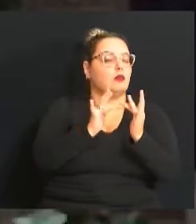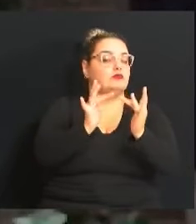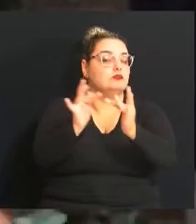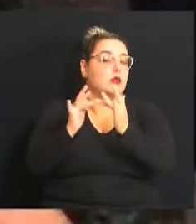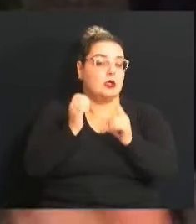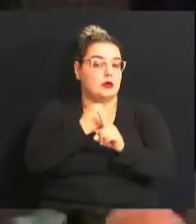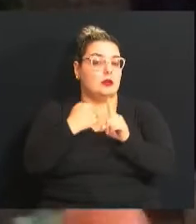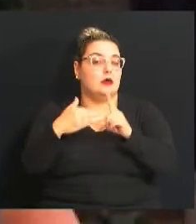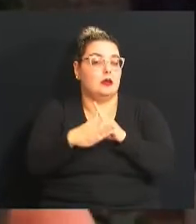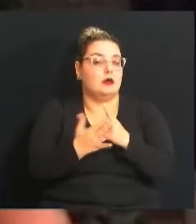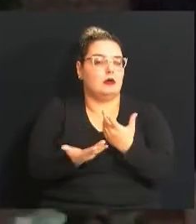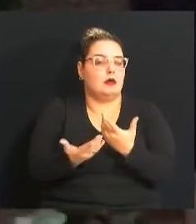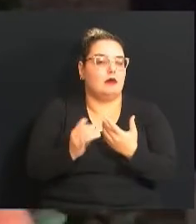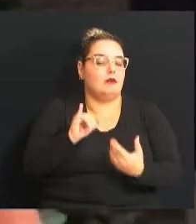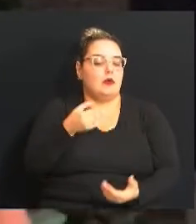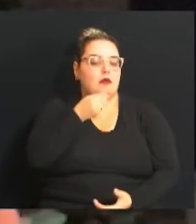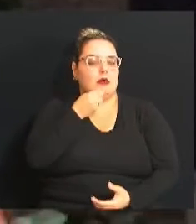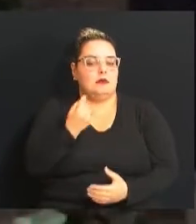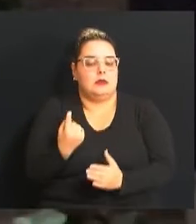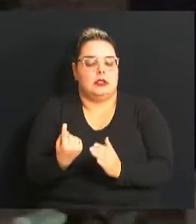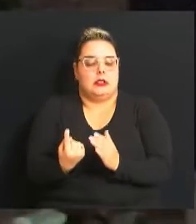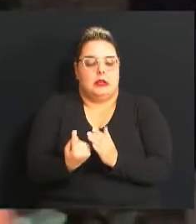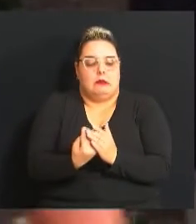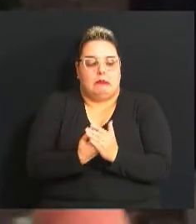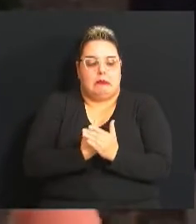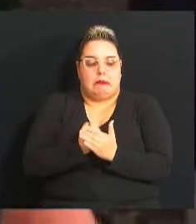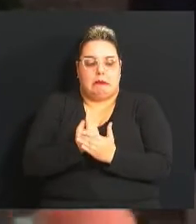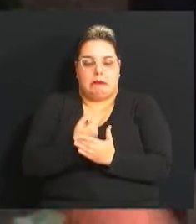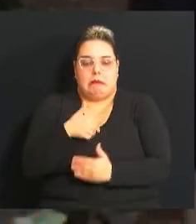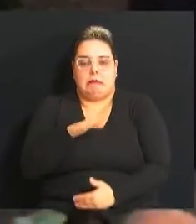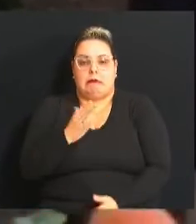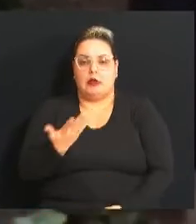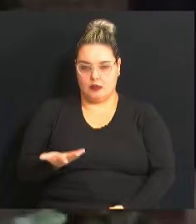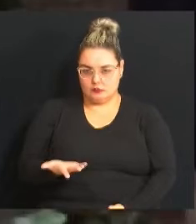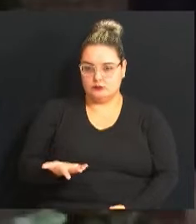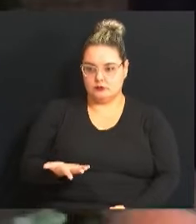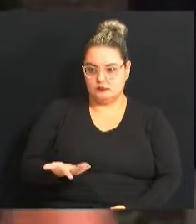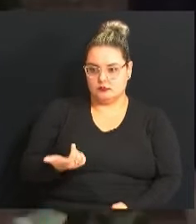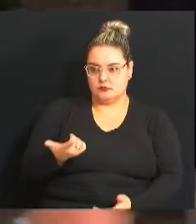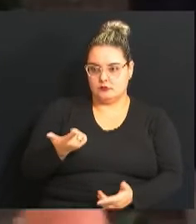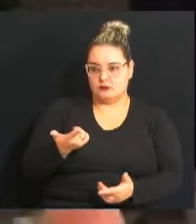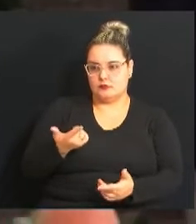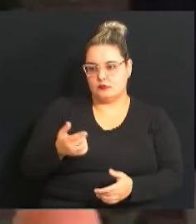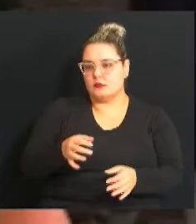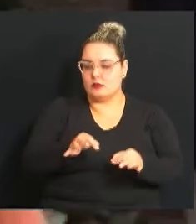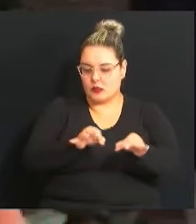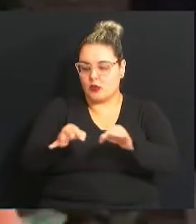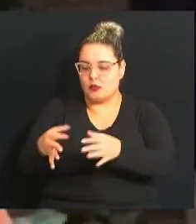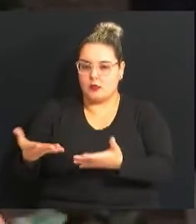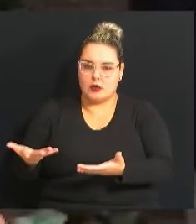São várias questões que é difícil, num programa rapidamente aqui entre nós,